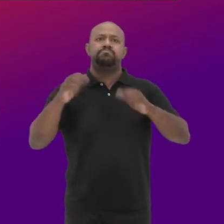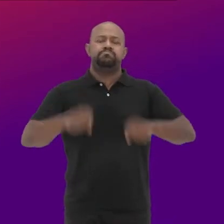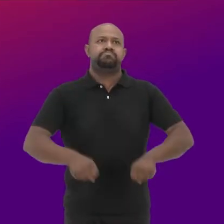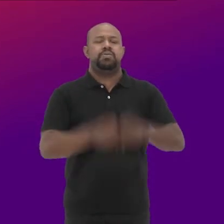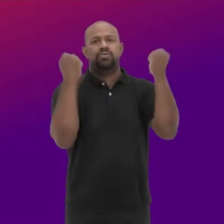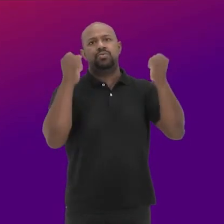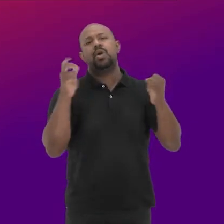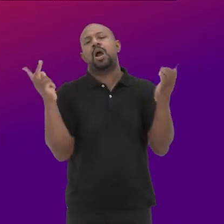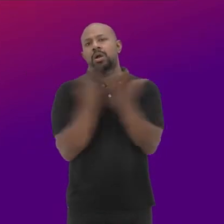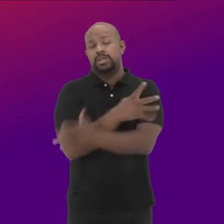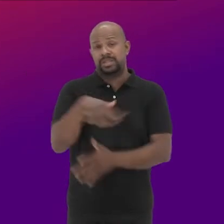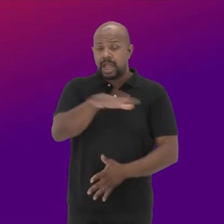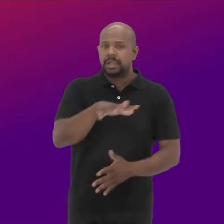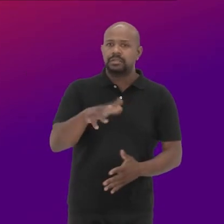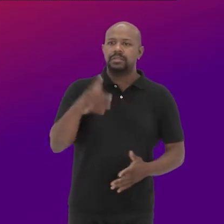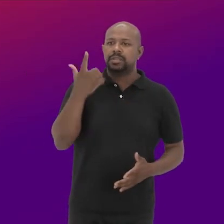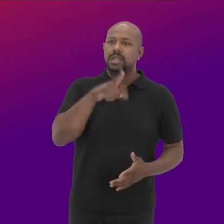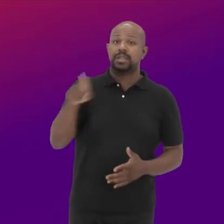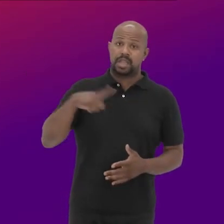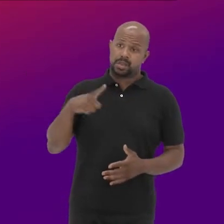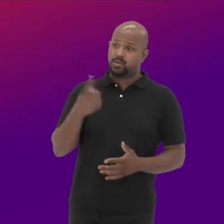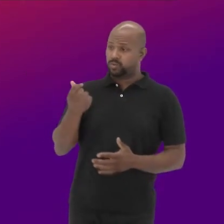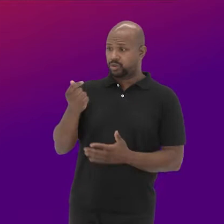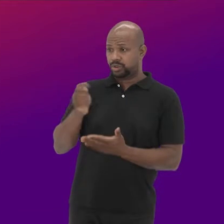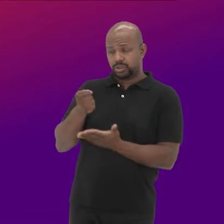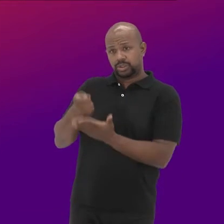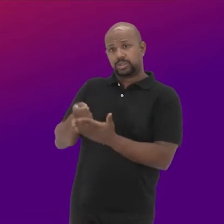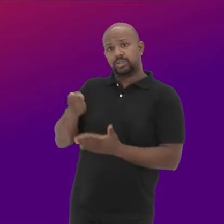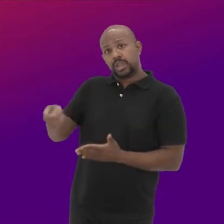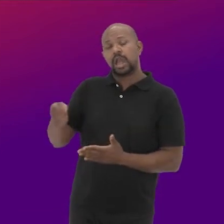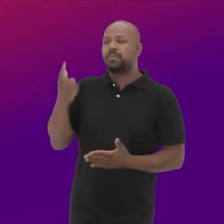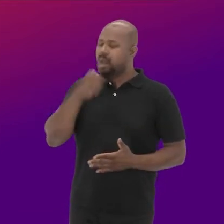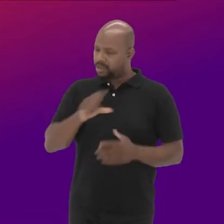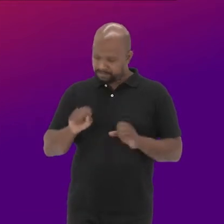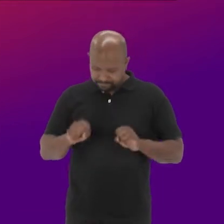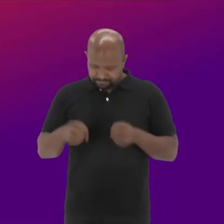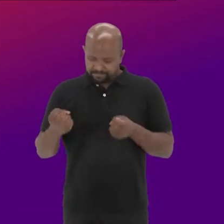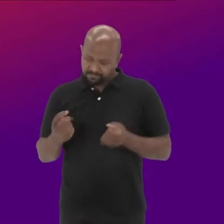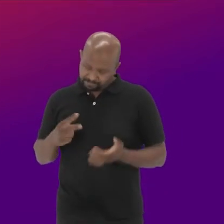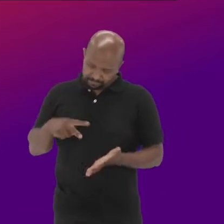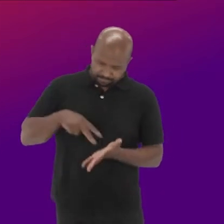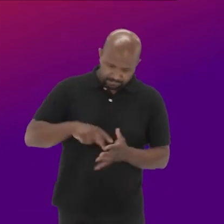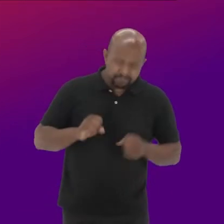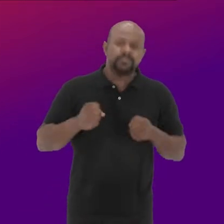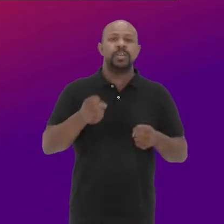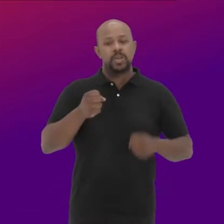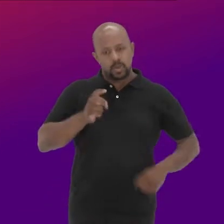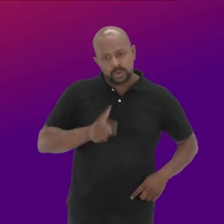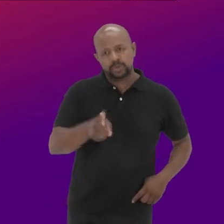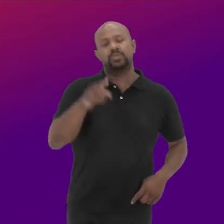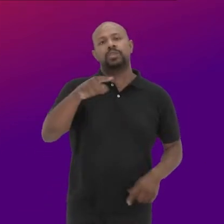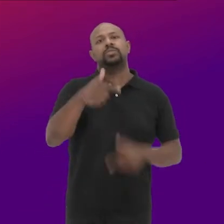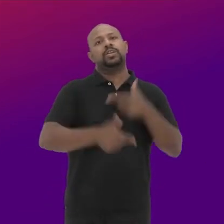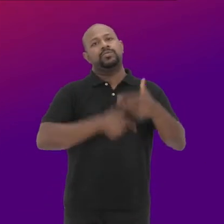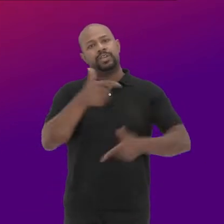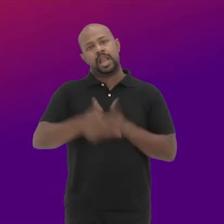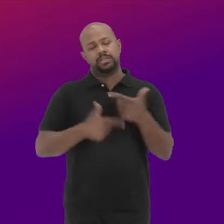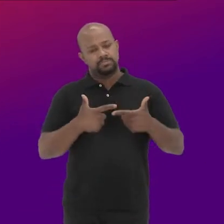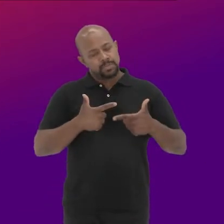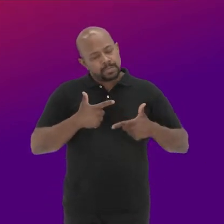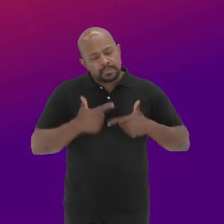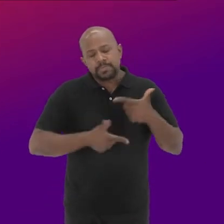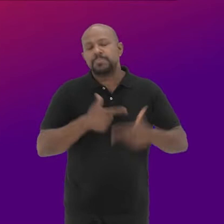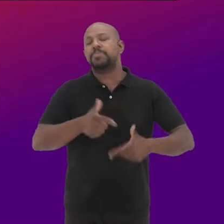Quando acontece o evento, eles recebem o dinheiro para colocar-se de pé e poder garantir a continuidade da sua